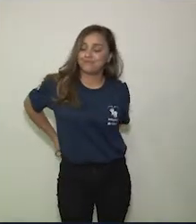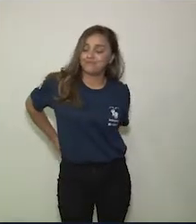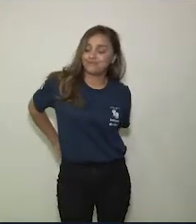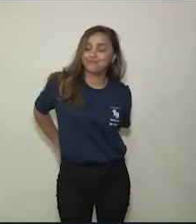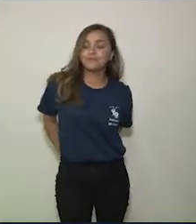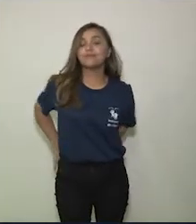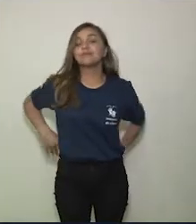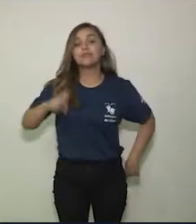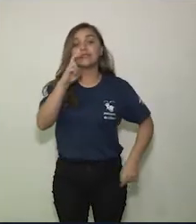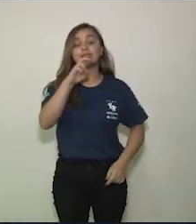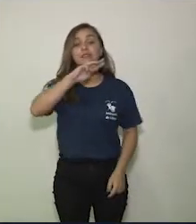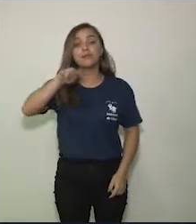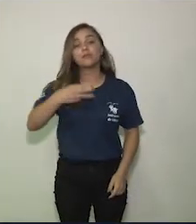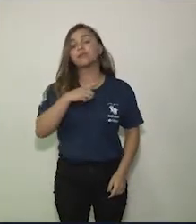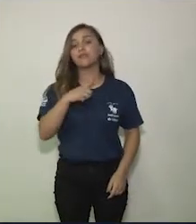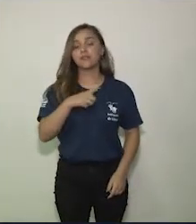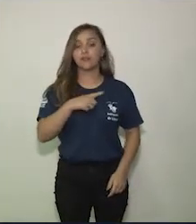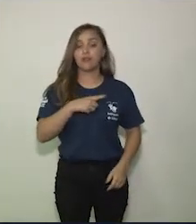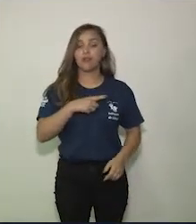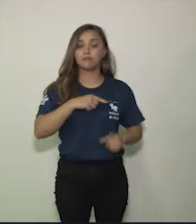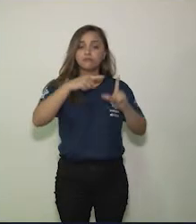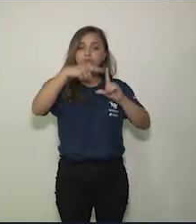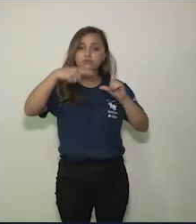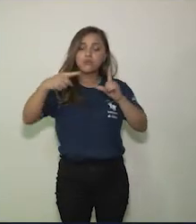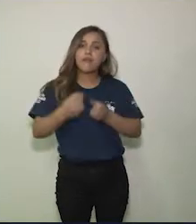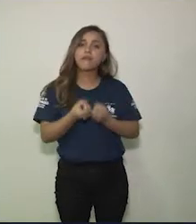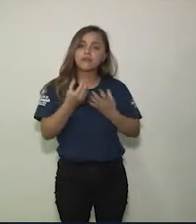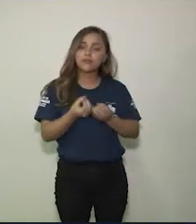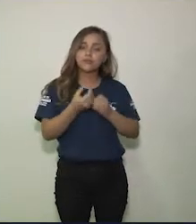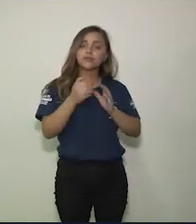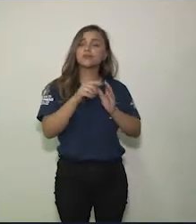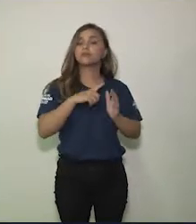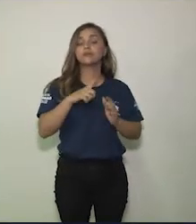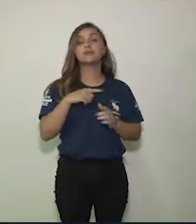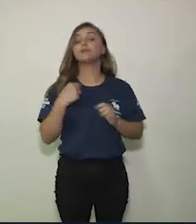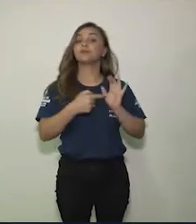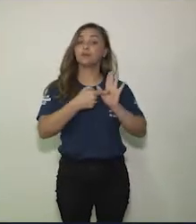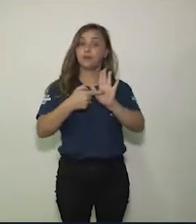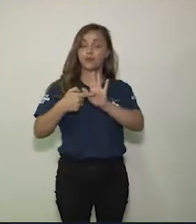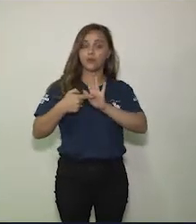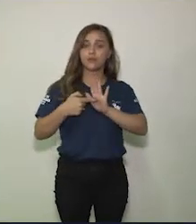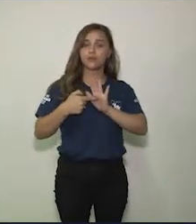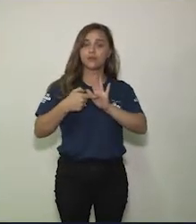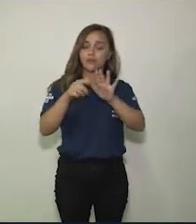e os dados apontam que, do ponto de vista de população